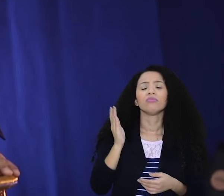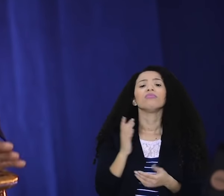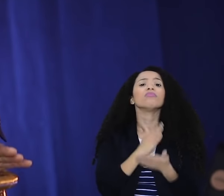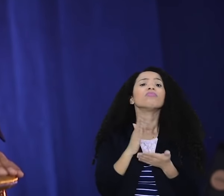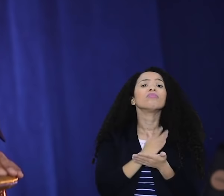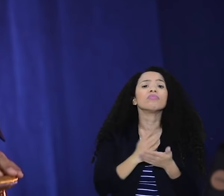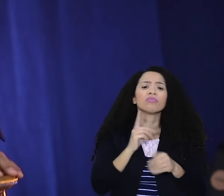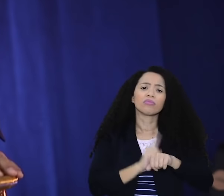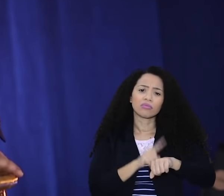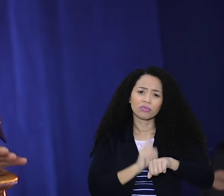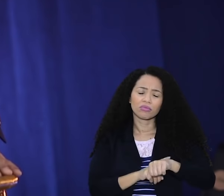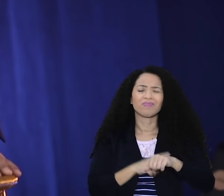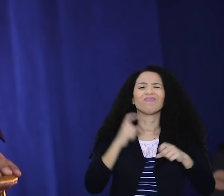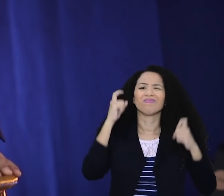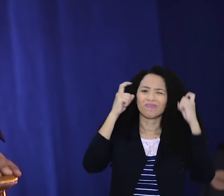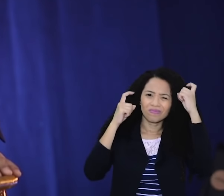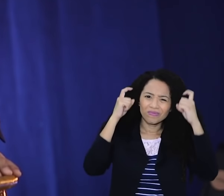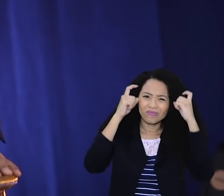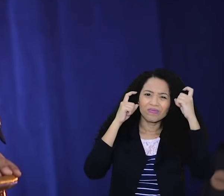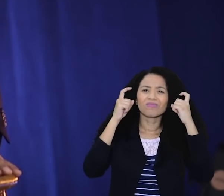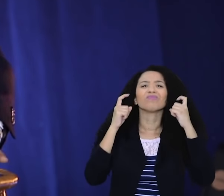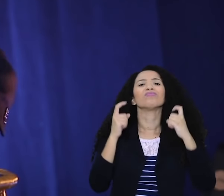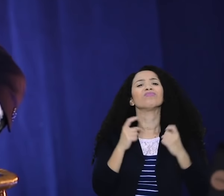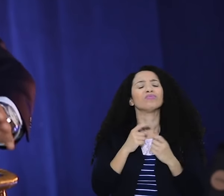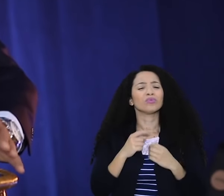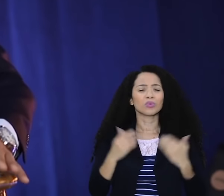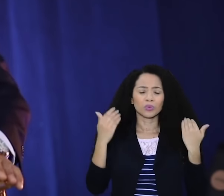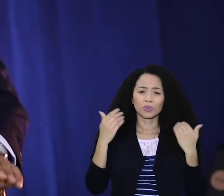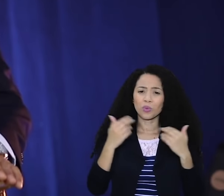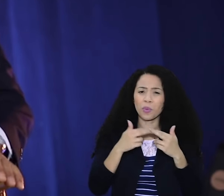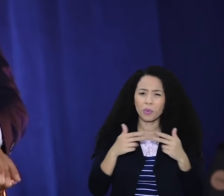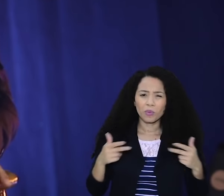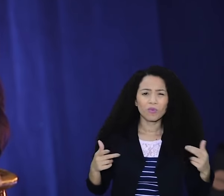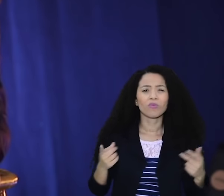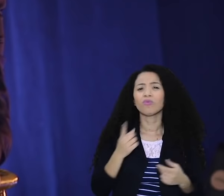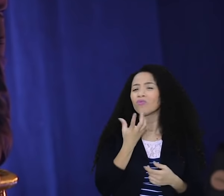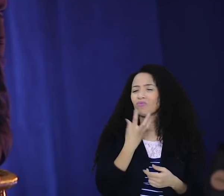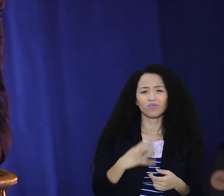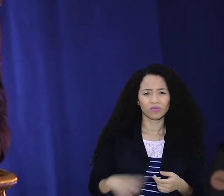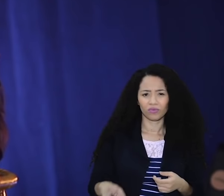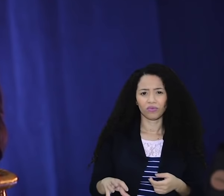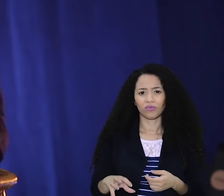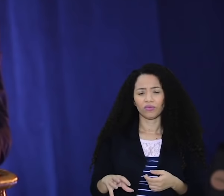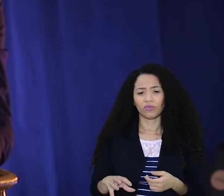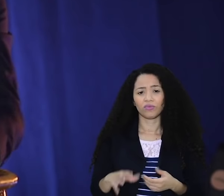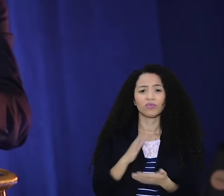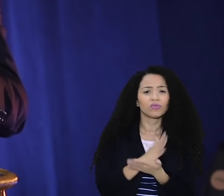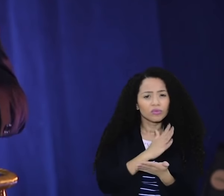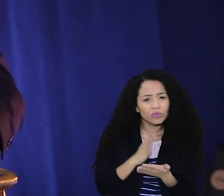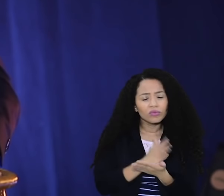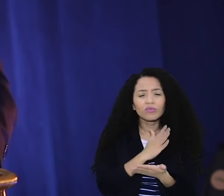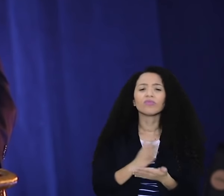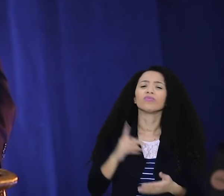por dificuldades, por provas, por coisas que ele não gostaria de passar.